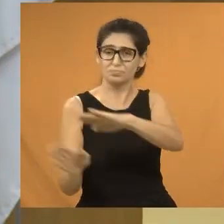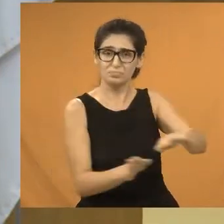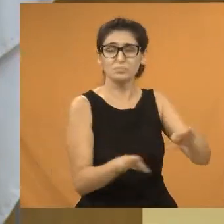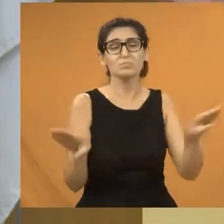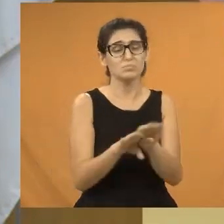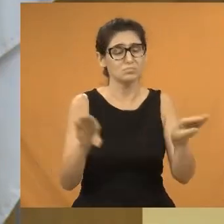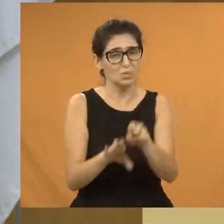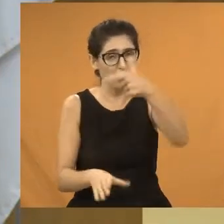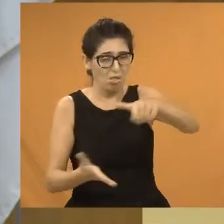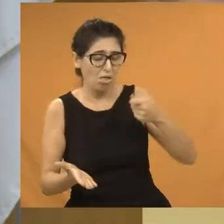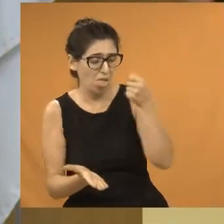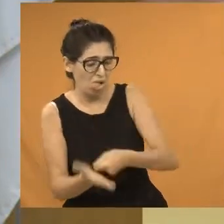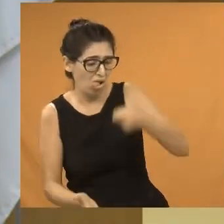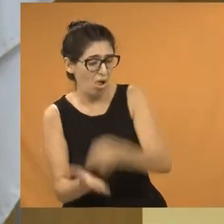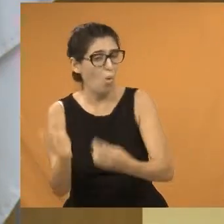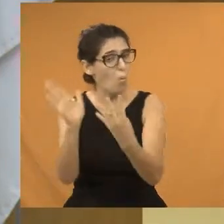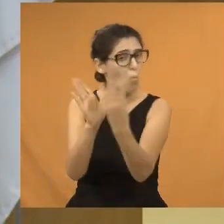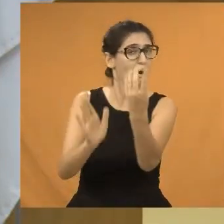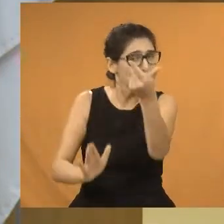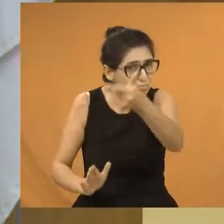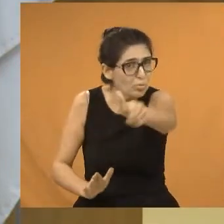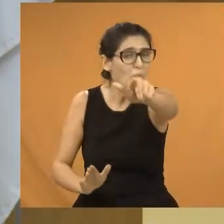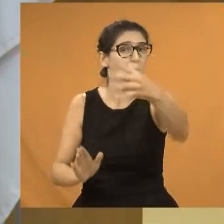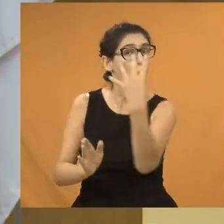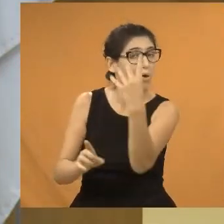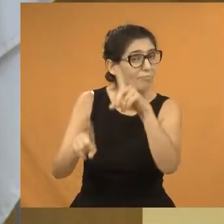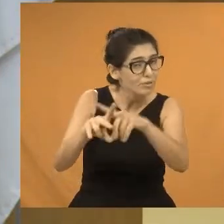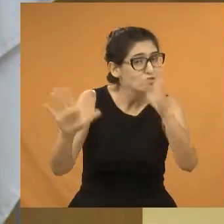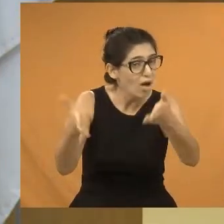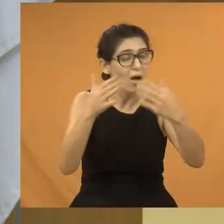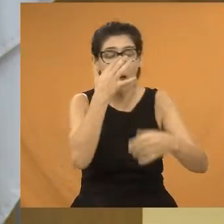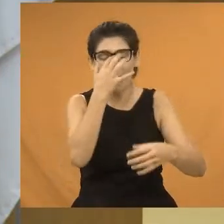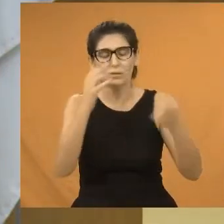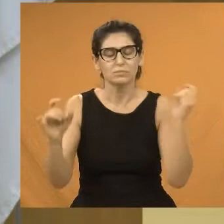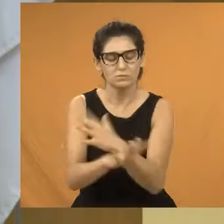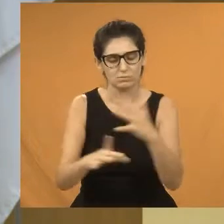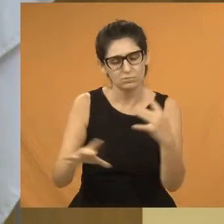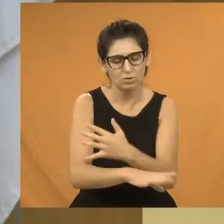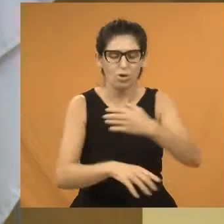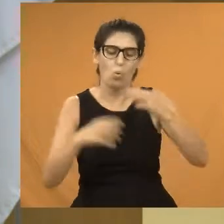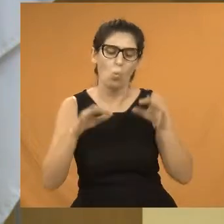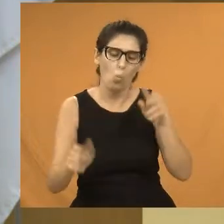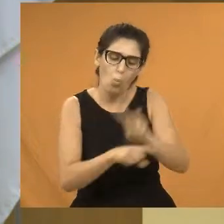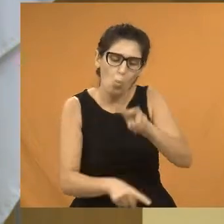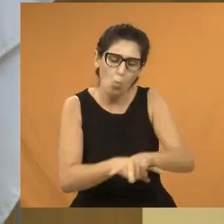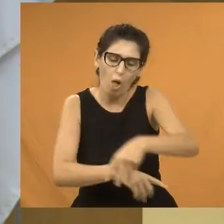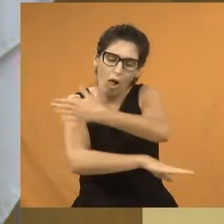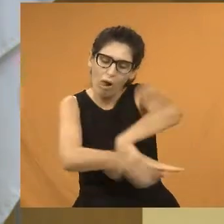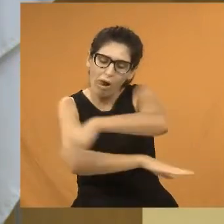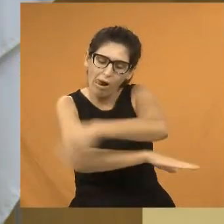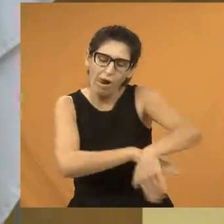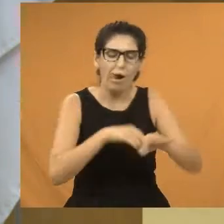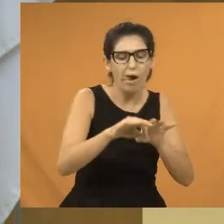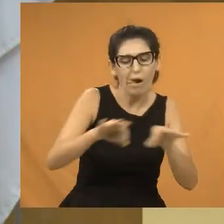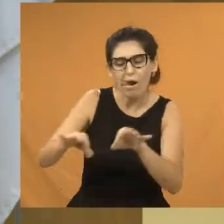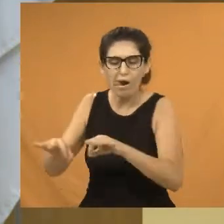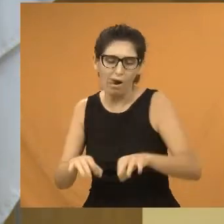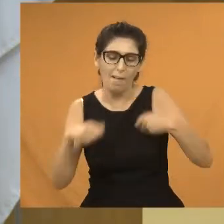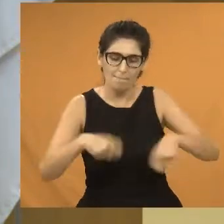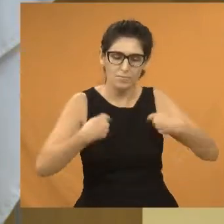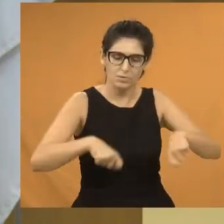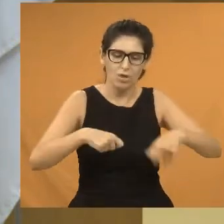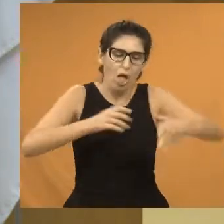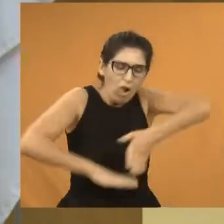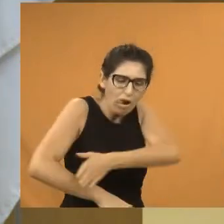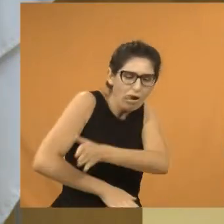outra cobrança, a quarta vez, já fiz várias vezes essa cobrança, a Secretaria de Mobilidade Urbana precisa dar um jeito ali no